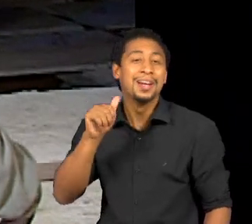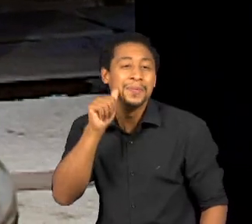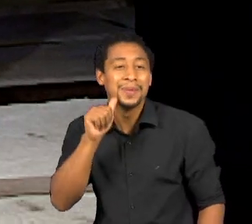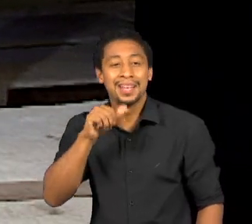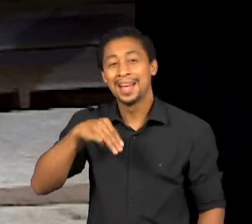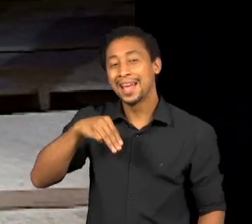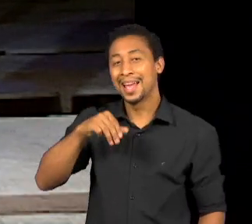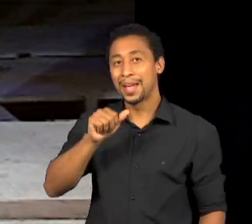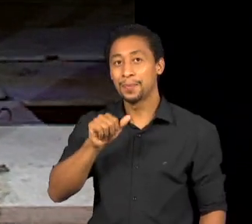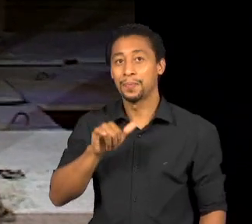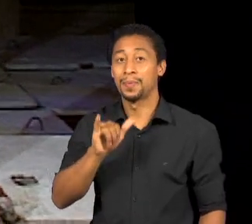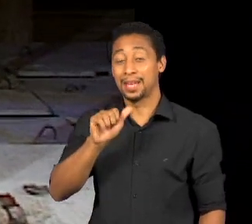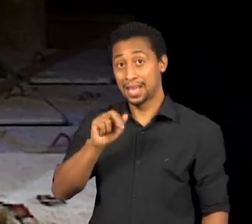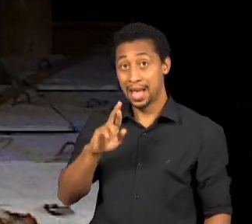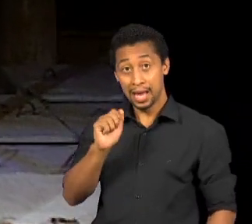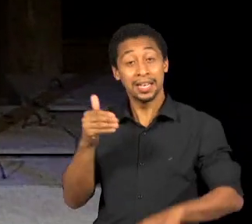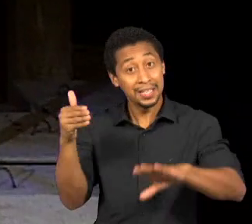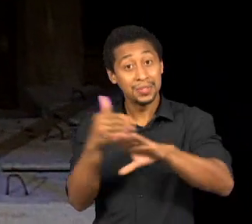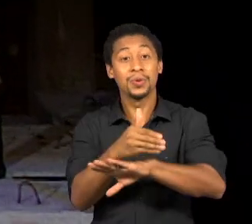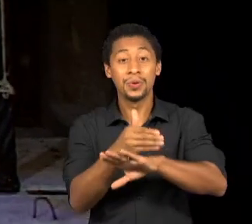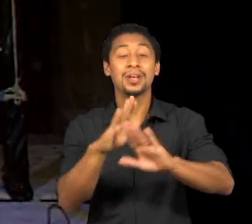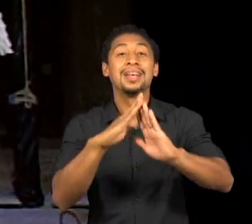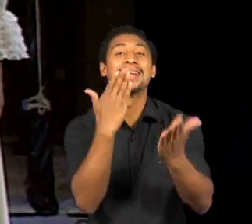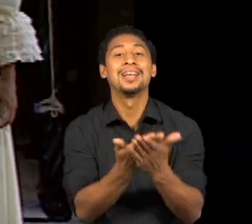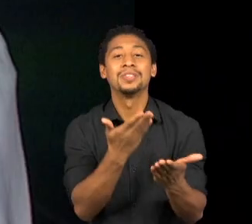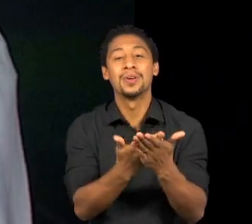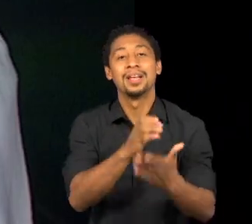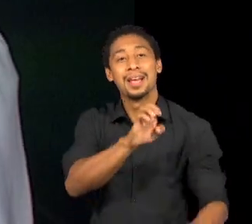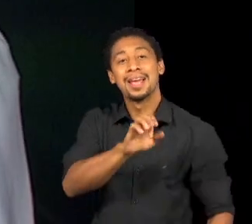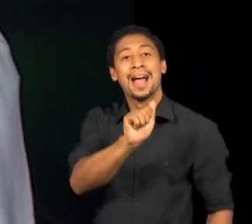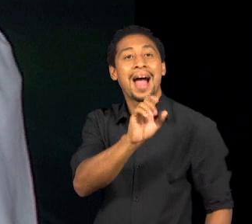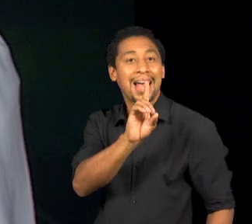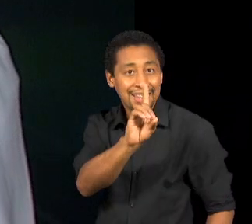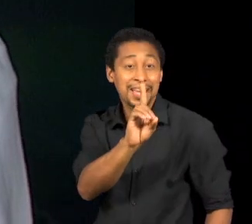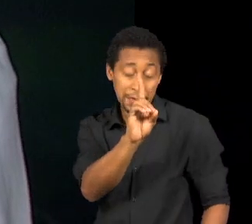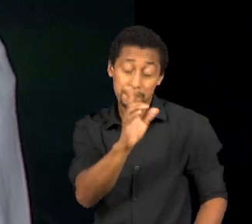EAD, escola, aliás, em que o próprio autor da peça havia estudado.